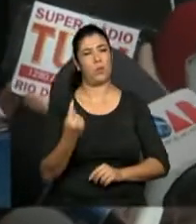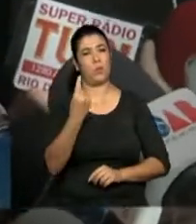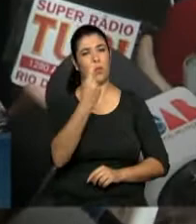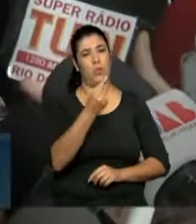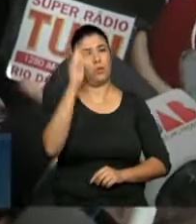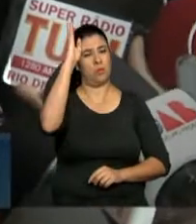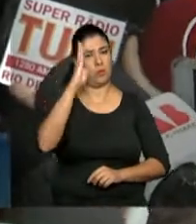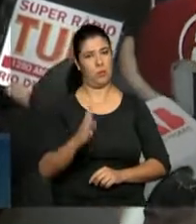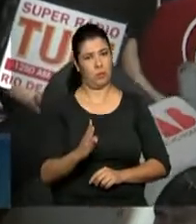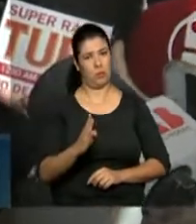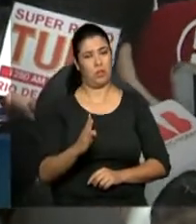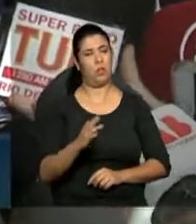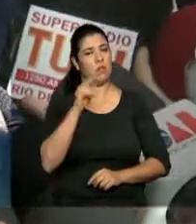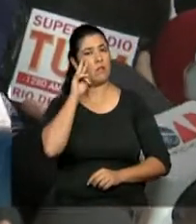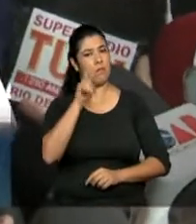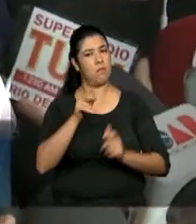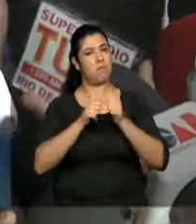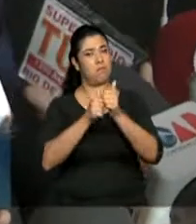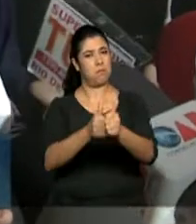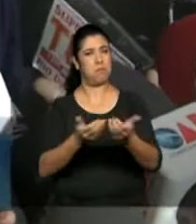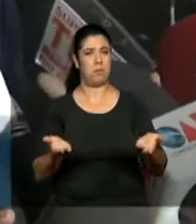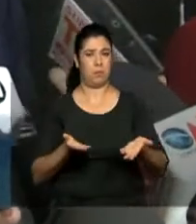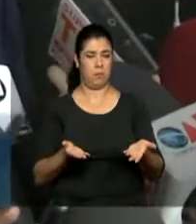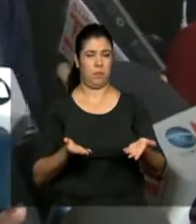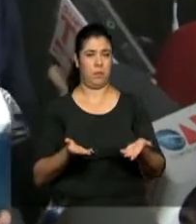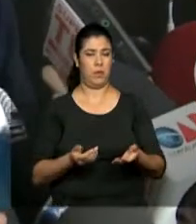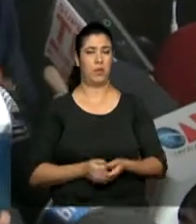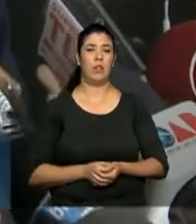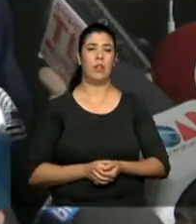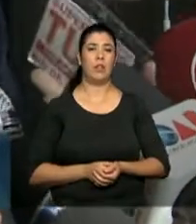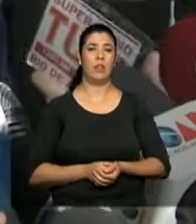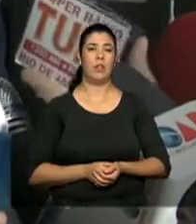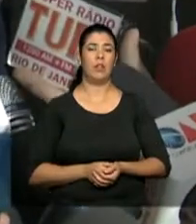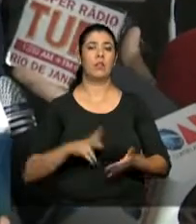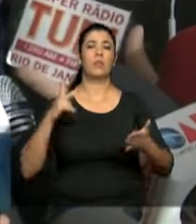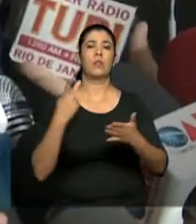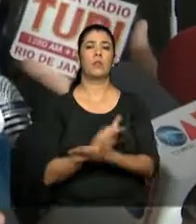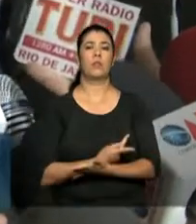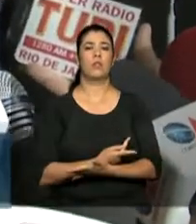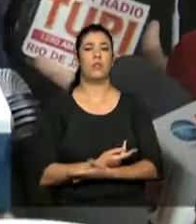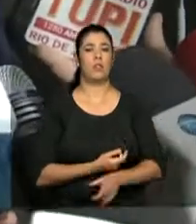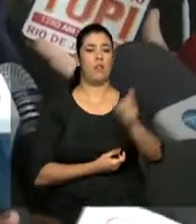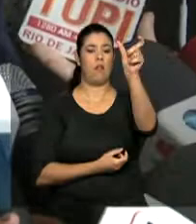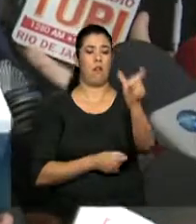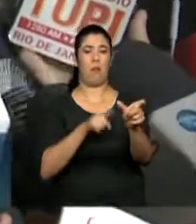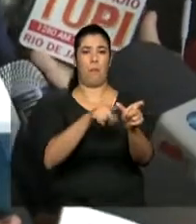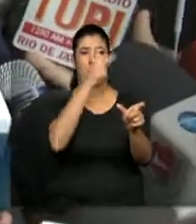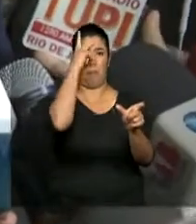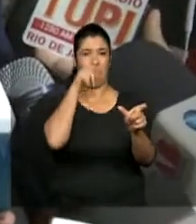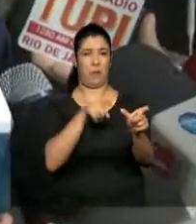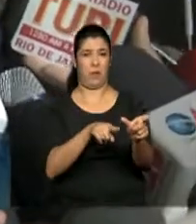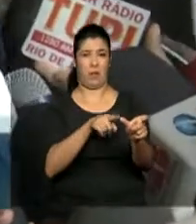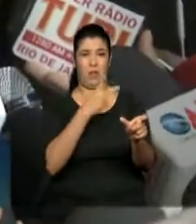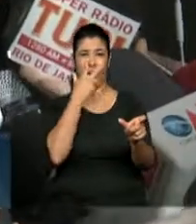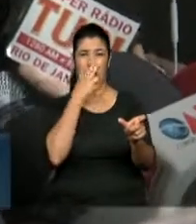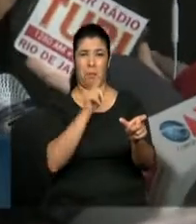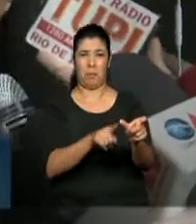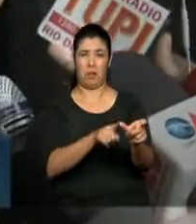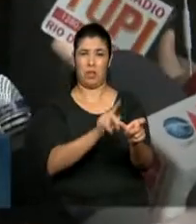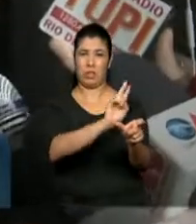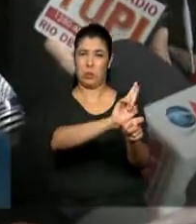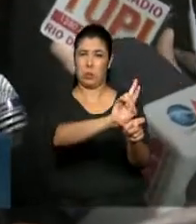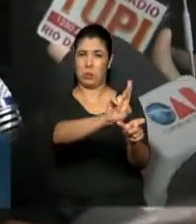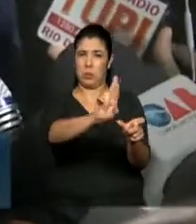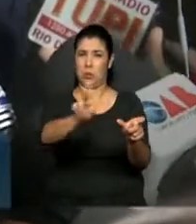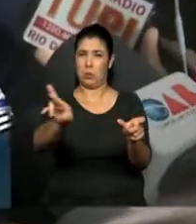e a todos que nos estão ouvindo e vendo. Hoje, o cidadão é visto como sendo várias